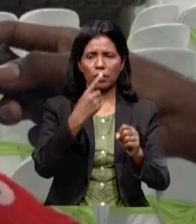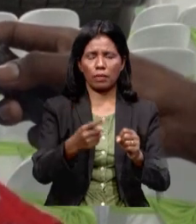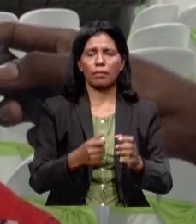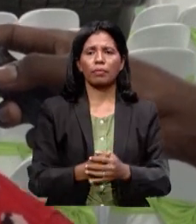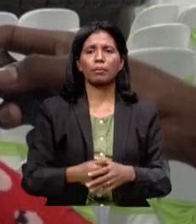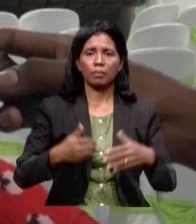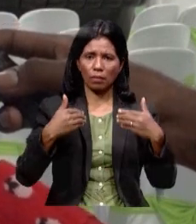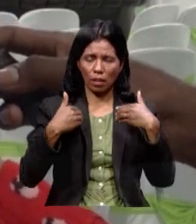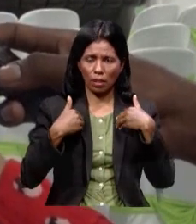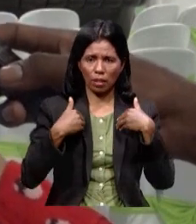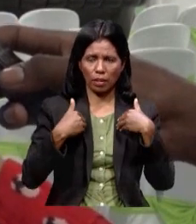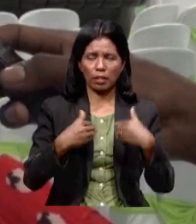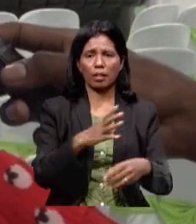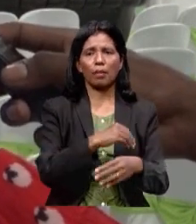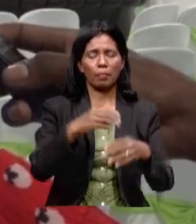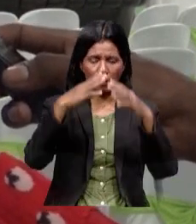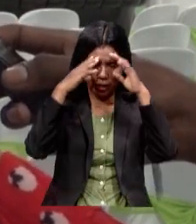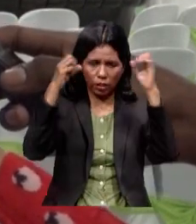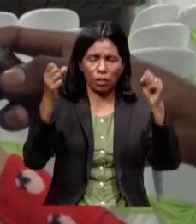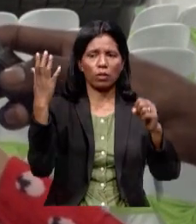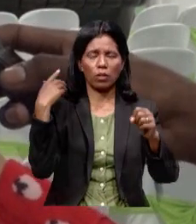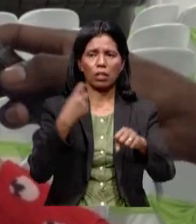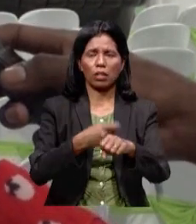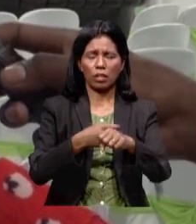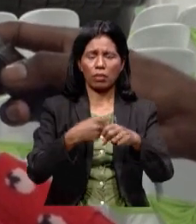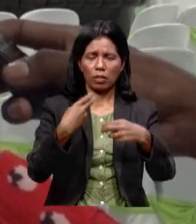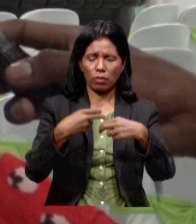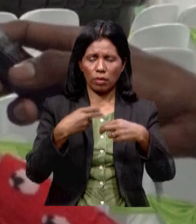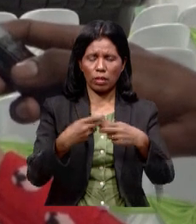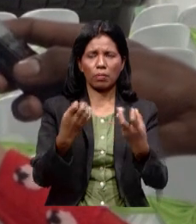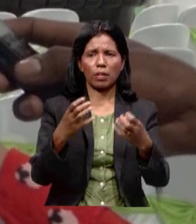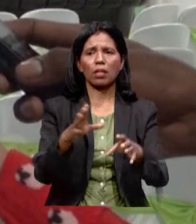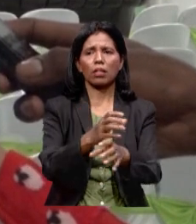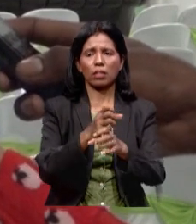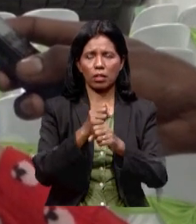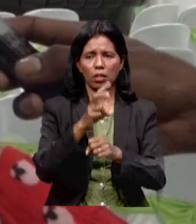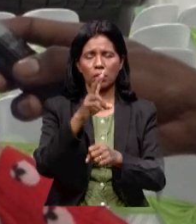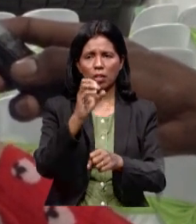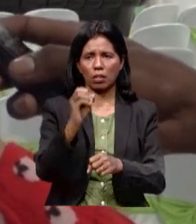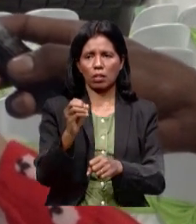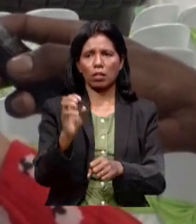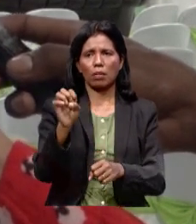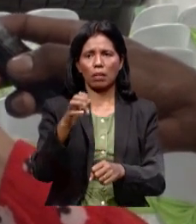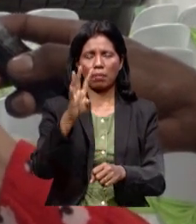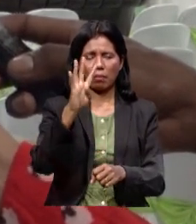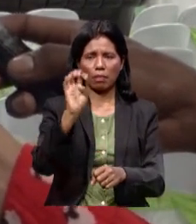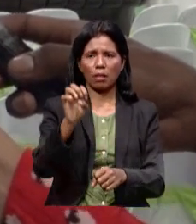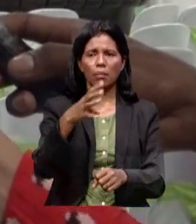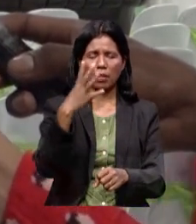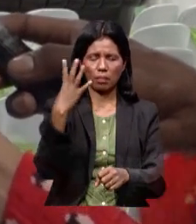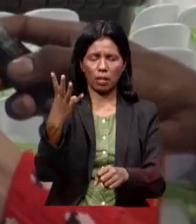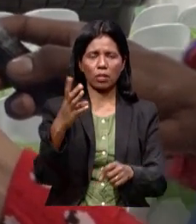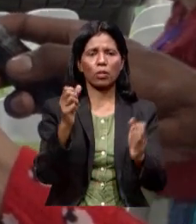iha presiden se sante ni tempo ne iha obstaklu barak te tebes tamba des dinia sumu karu ge 2014 to 2018